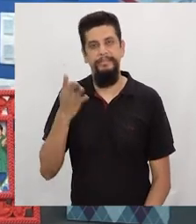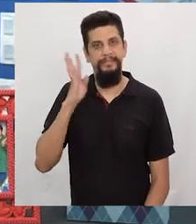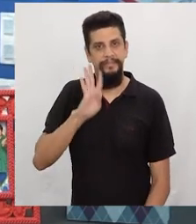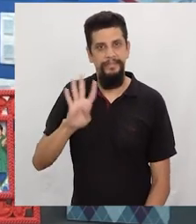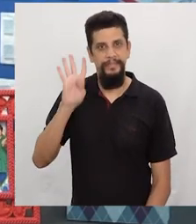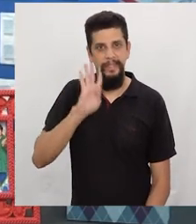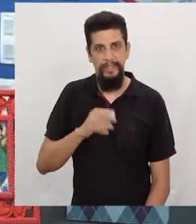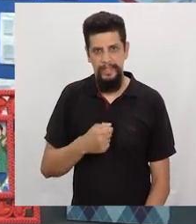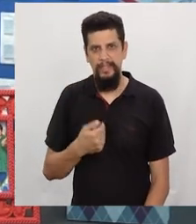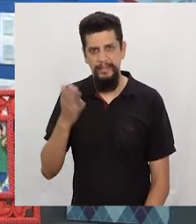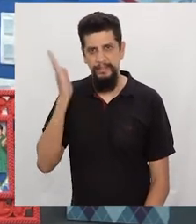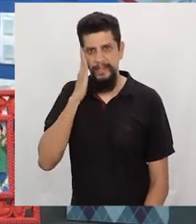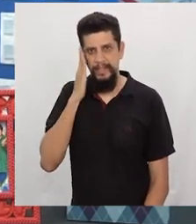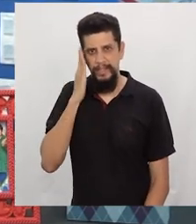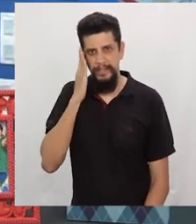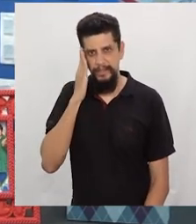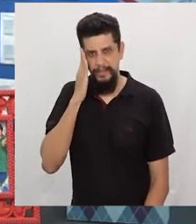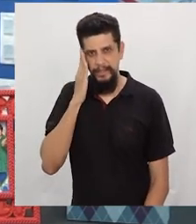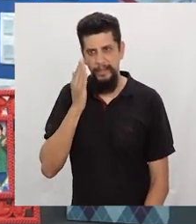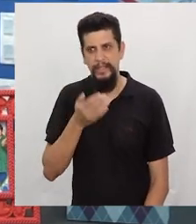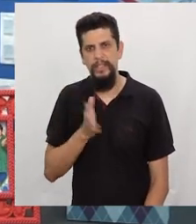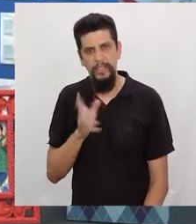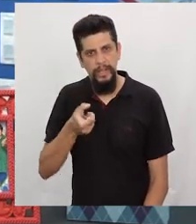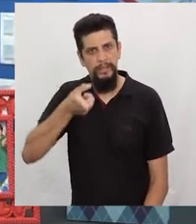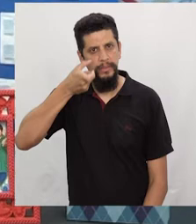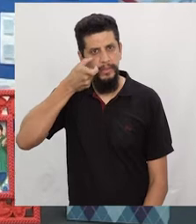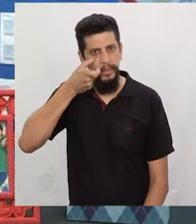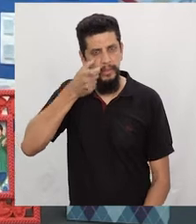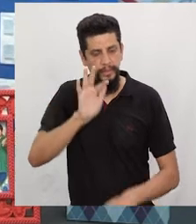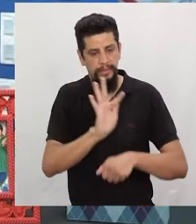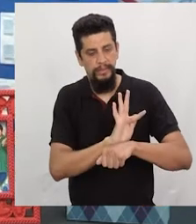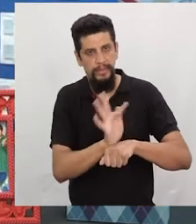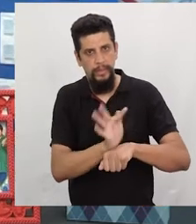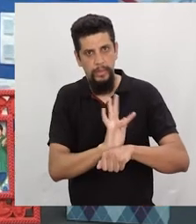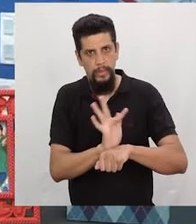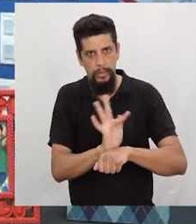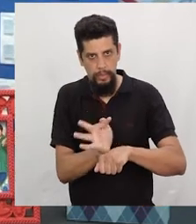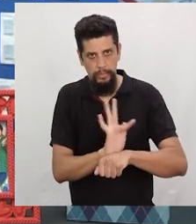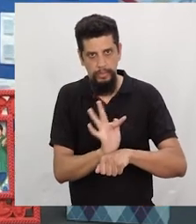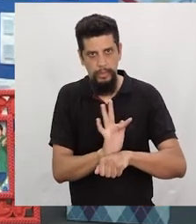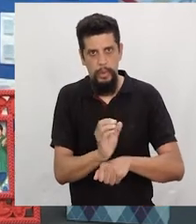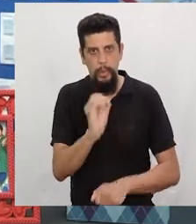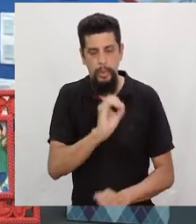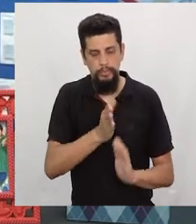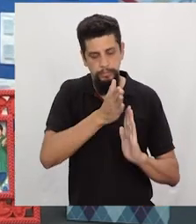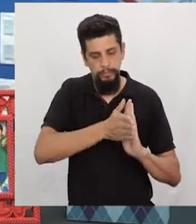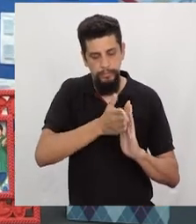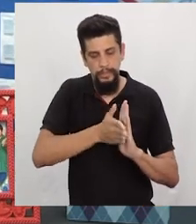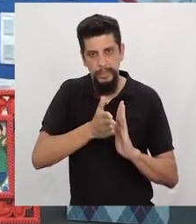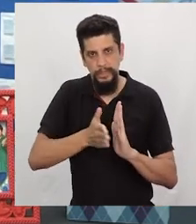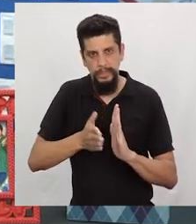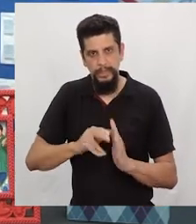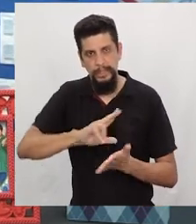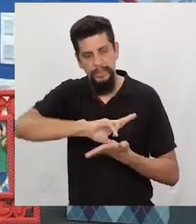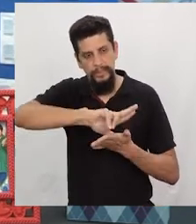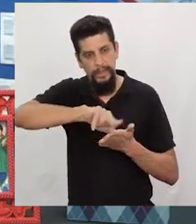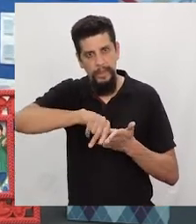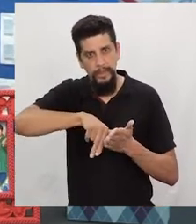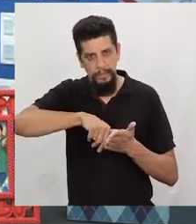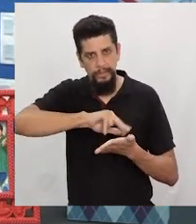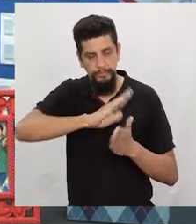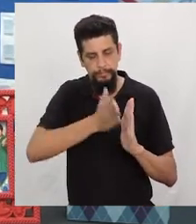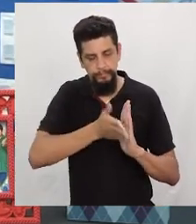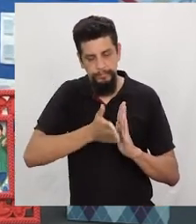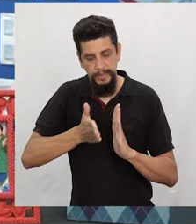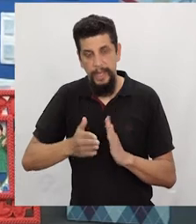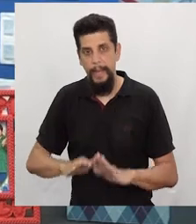bacana. Eu sei que muitos de vocês já assistiram aos filmes ou assistem à série, que tem vários